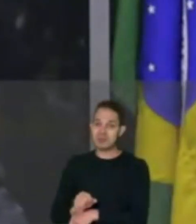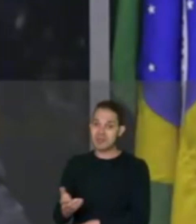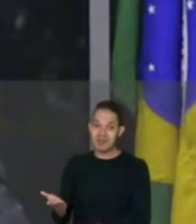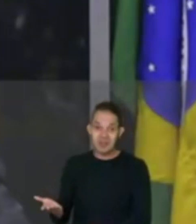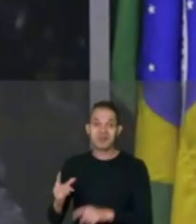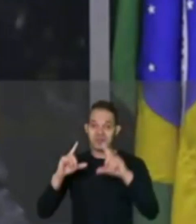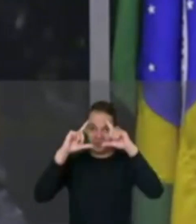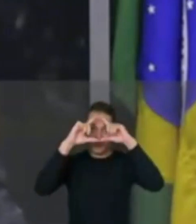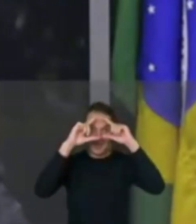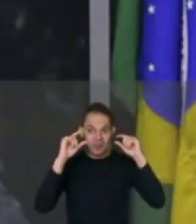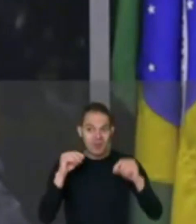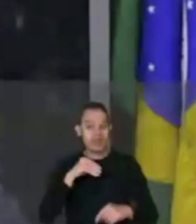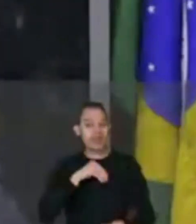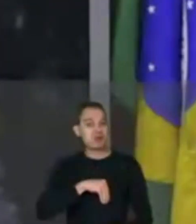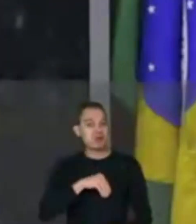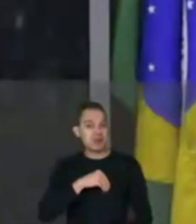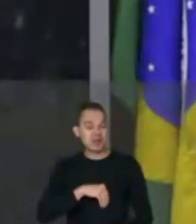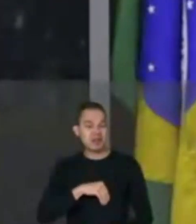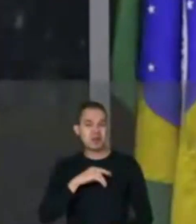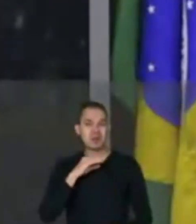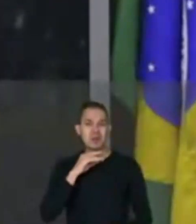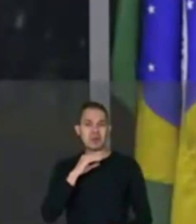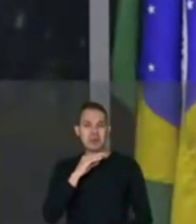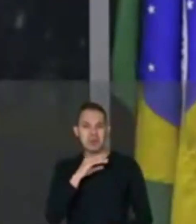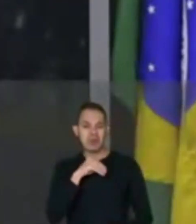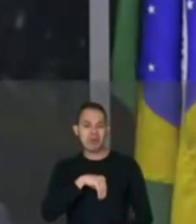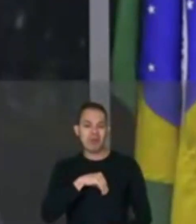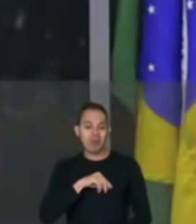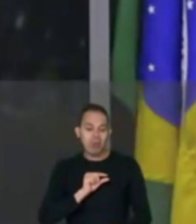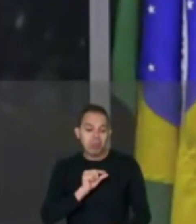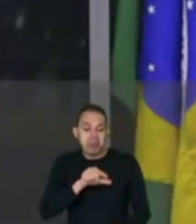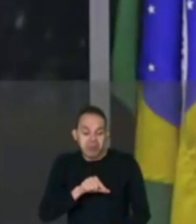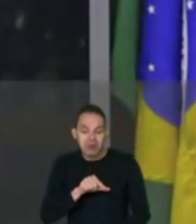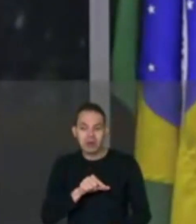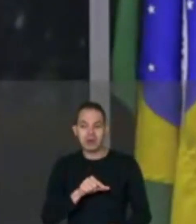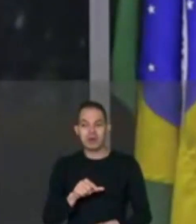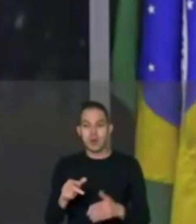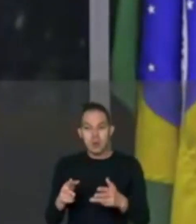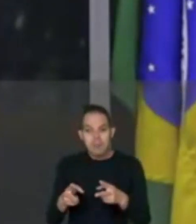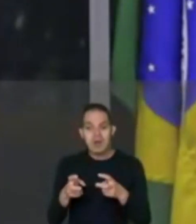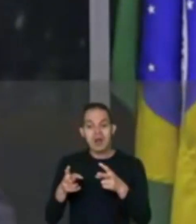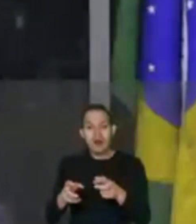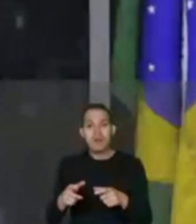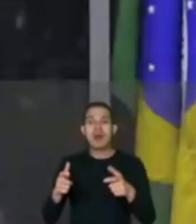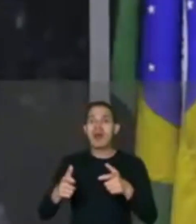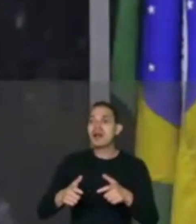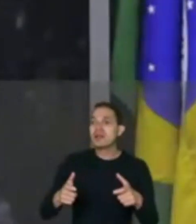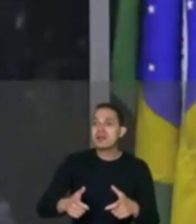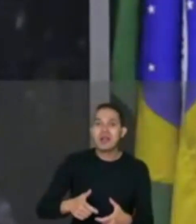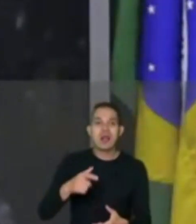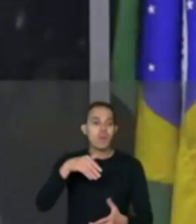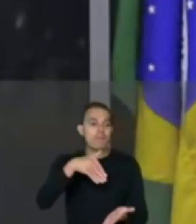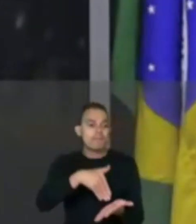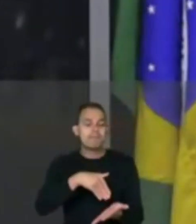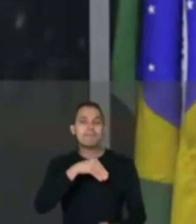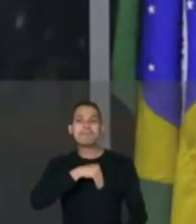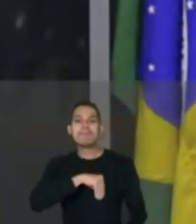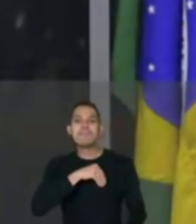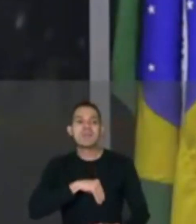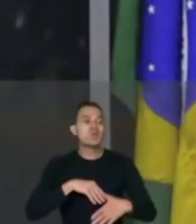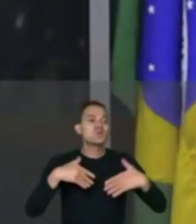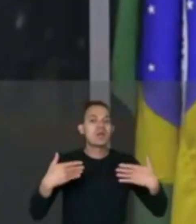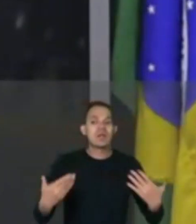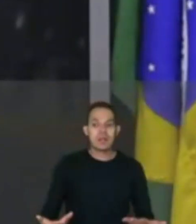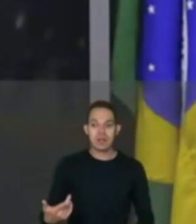Enfermeiros que ganham mal, trabalham muito, estão cobrando lá na base, perguntando cadê o piso da enfermagem que prometeram, e eu